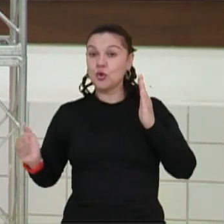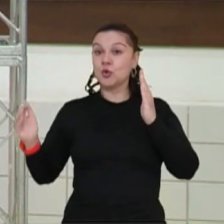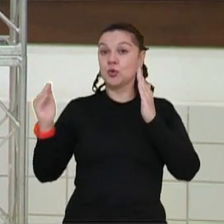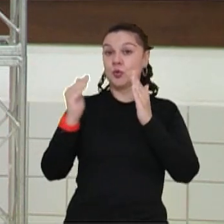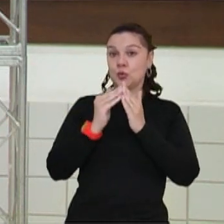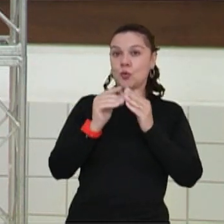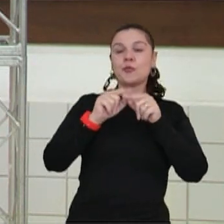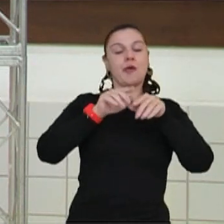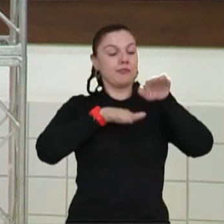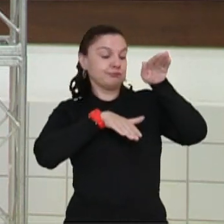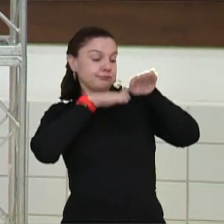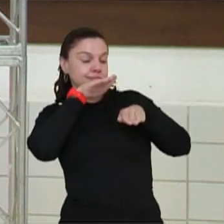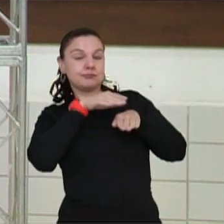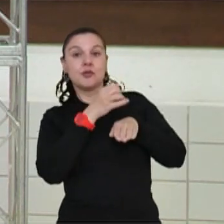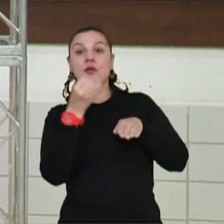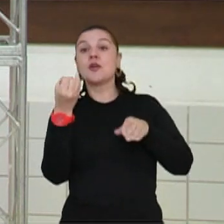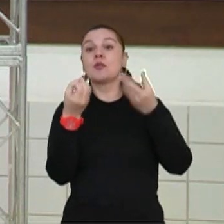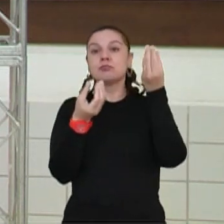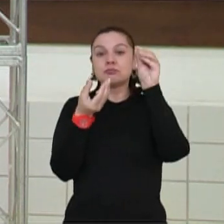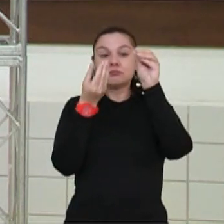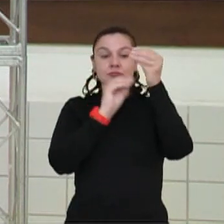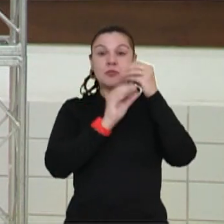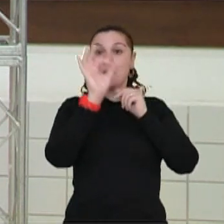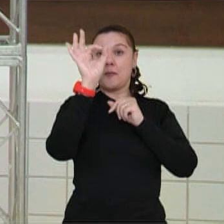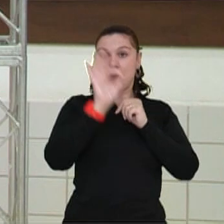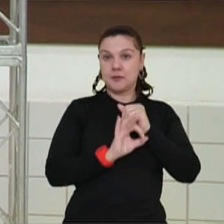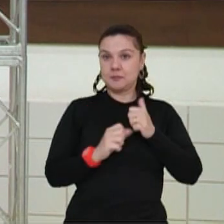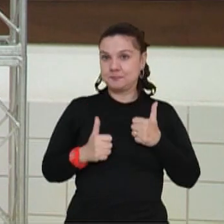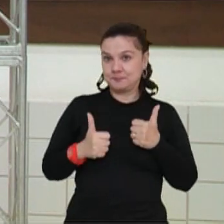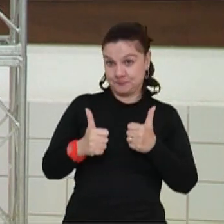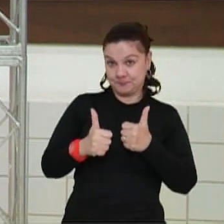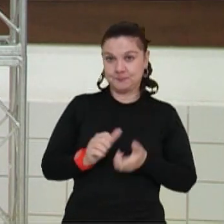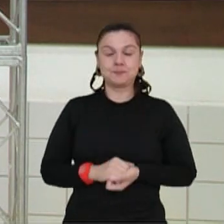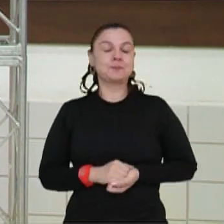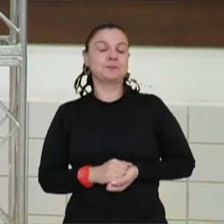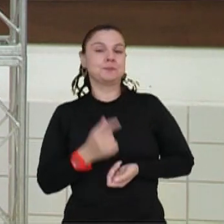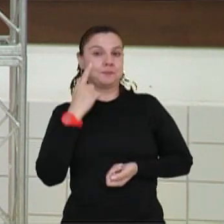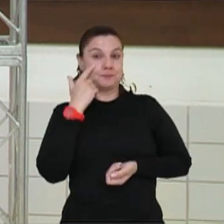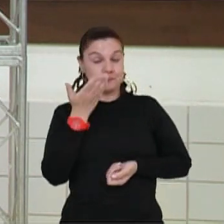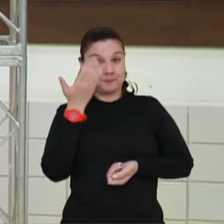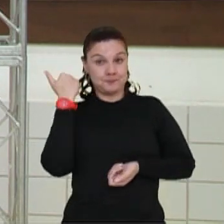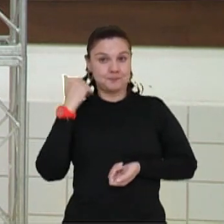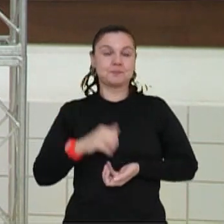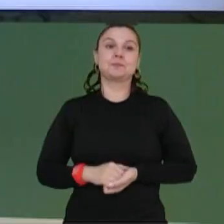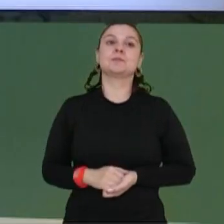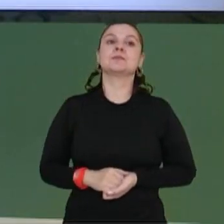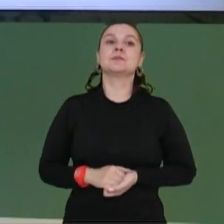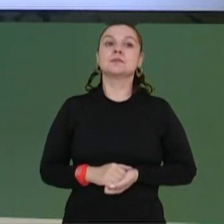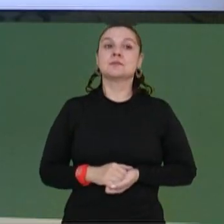e frequência relativa, se for a quantidade percentual, certo? Vamos continuando.